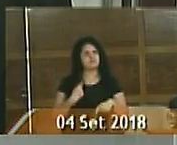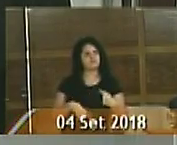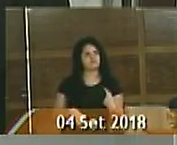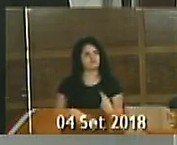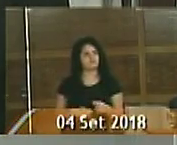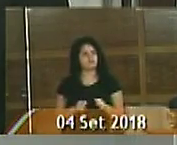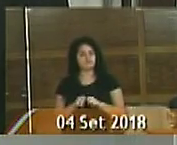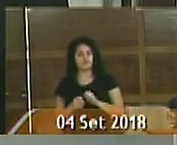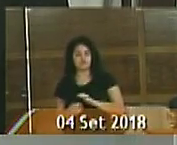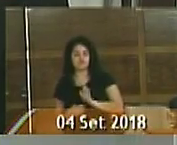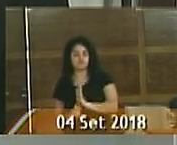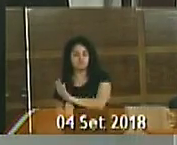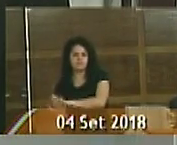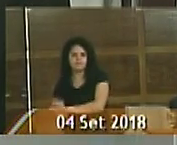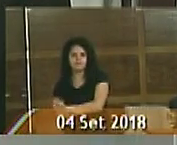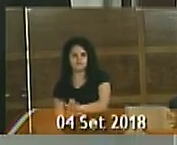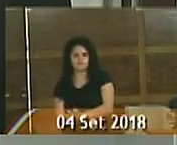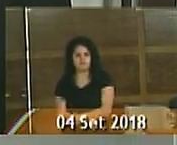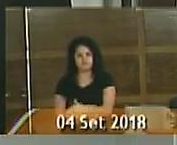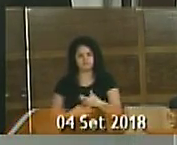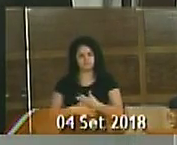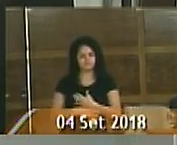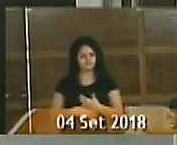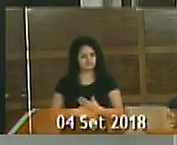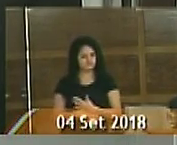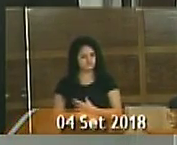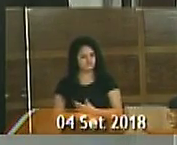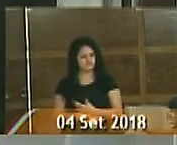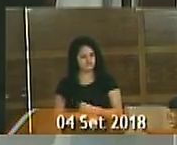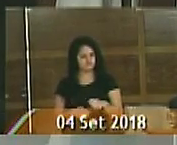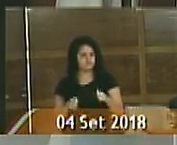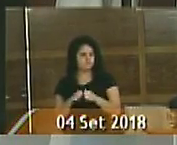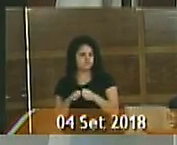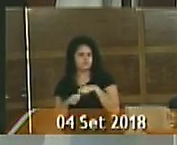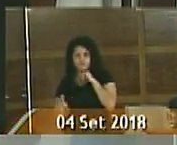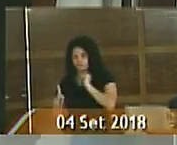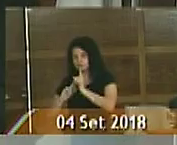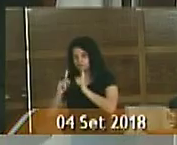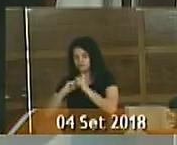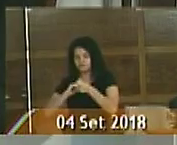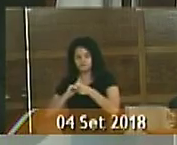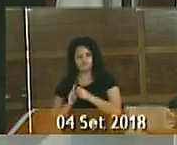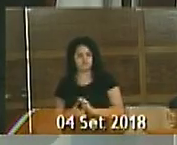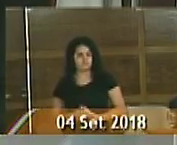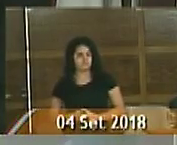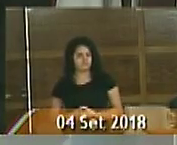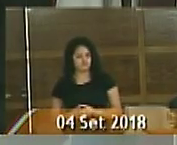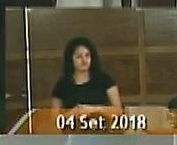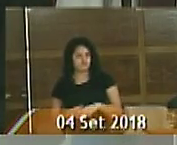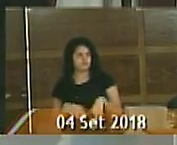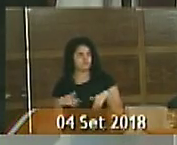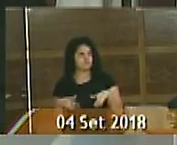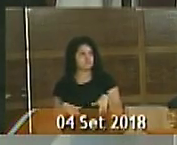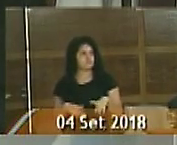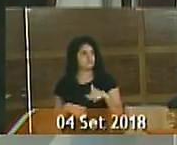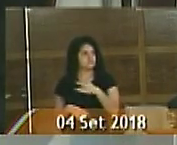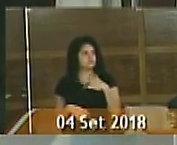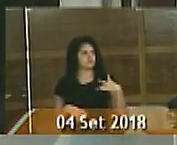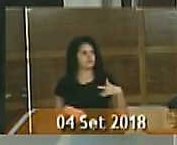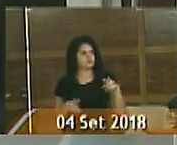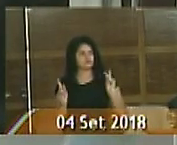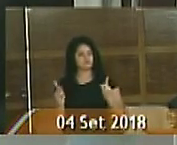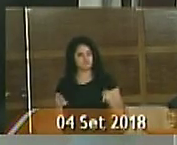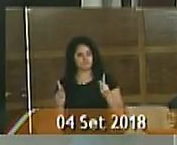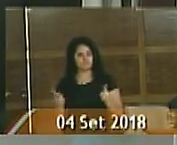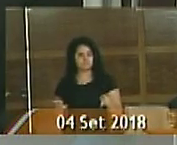não ajuda nada o município, e fizeram essas críticas para mim. As unidades de saúde do Parque Mambucaba,